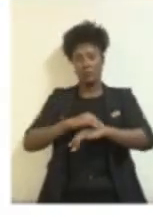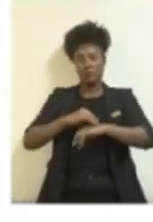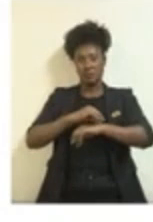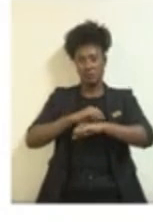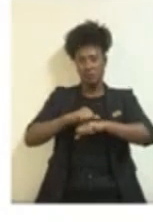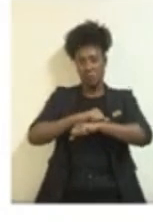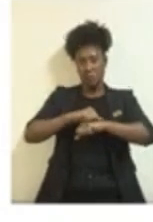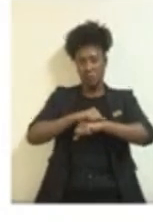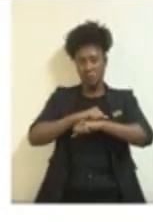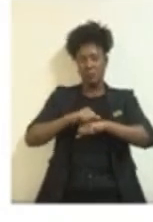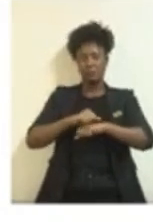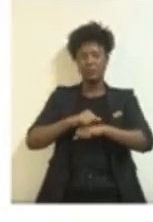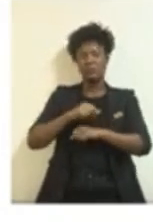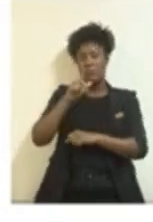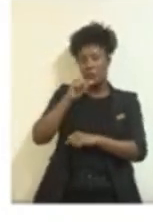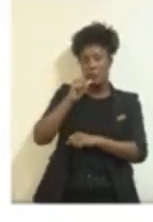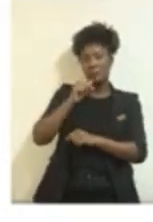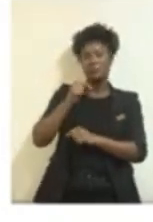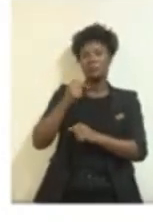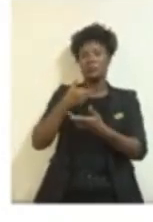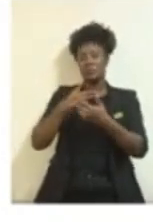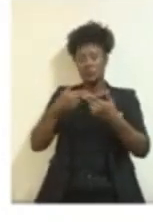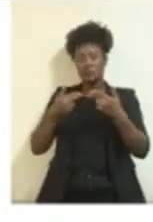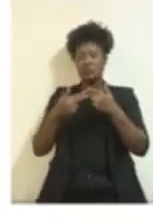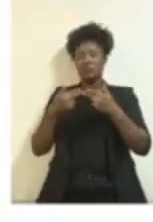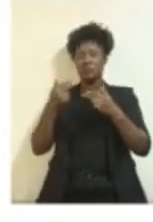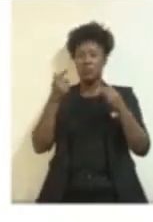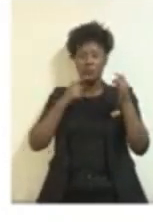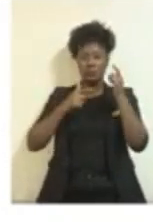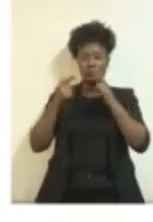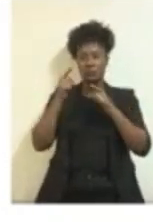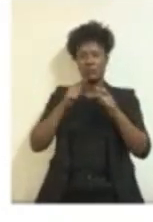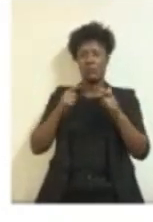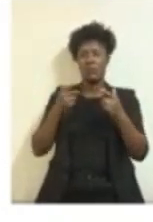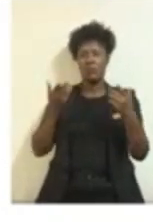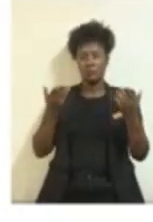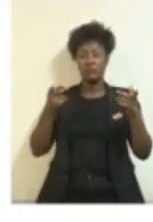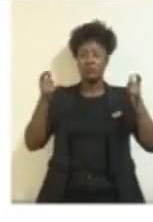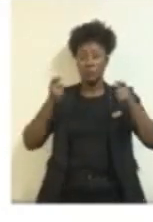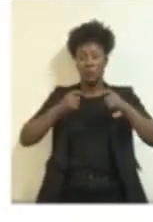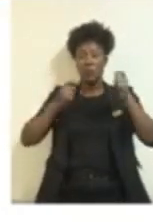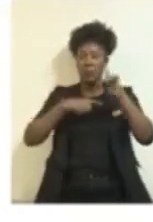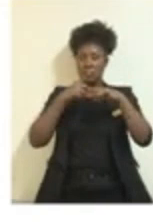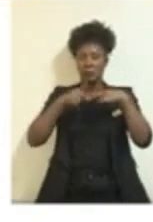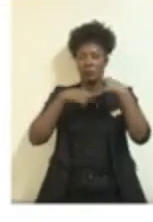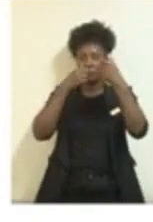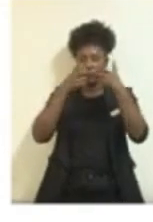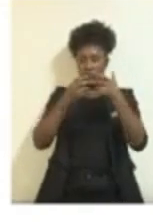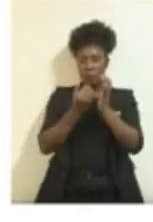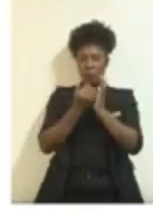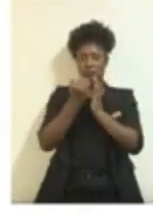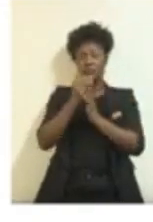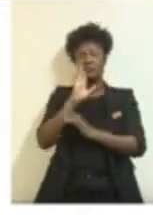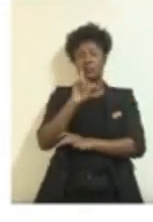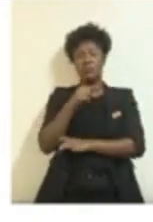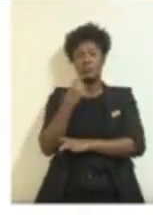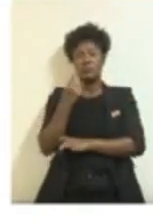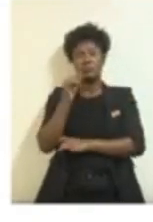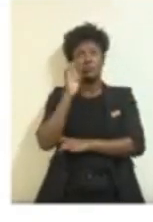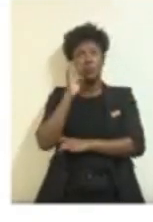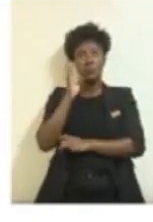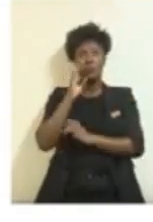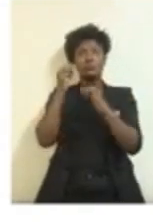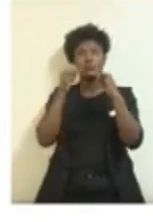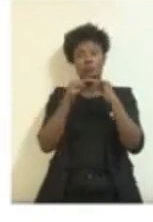água, etc. Né? Ele sequestra carbono, vou mostrar um pouquinho sobre isso, mas a gente ainda não pensa do campo nesse